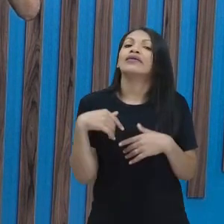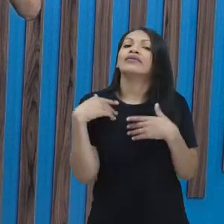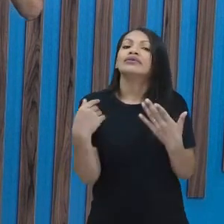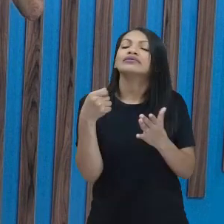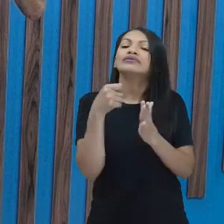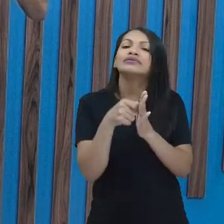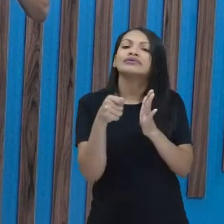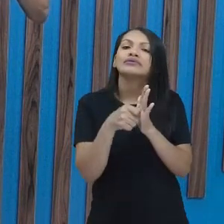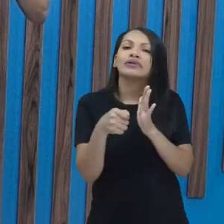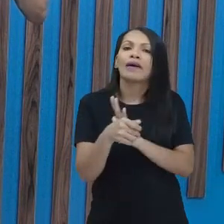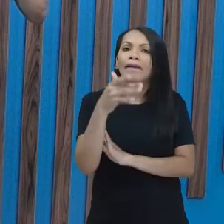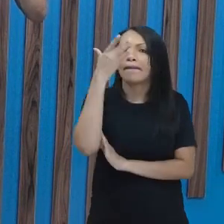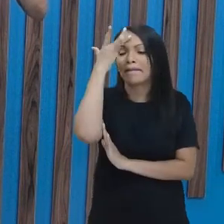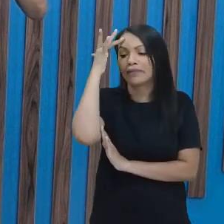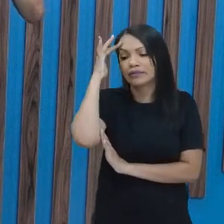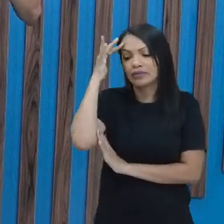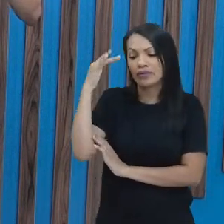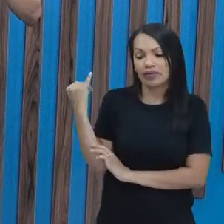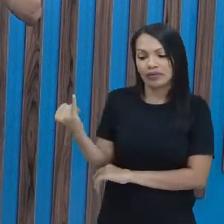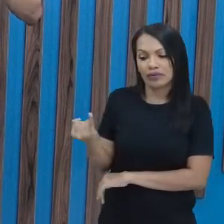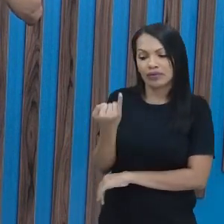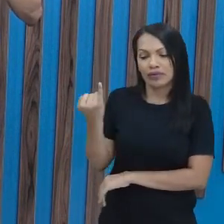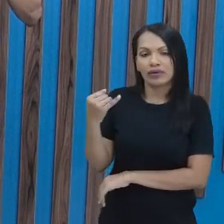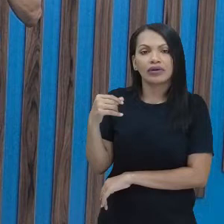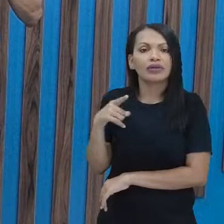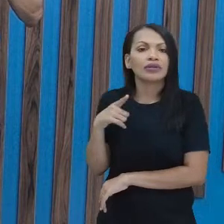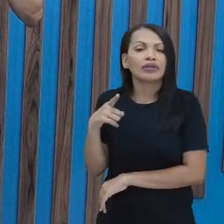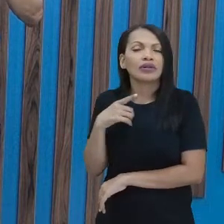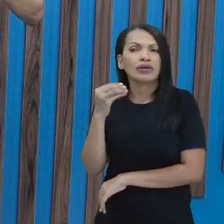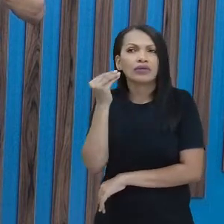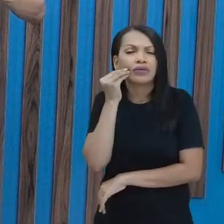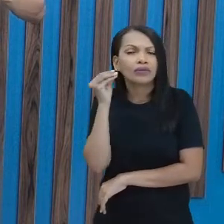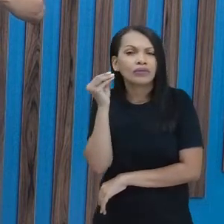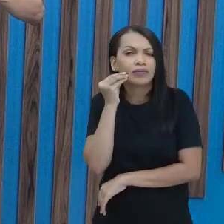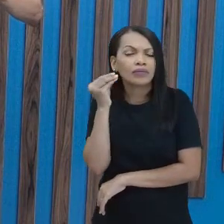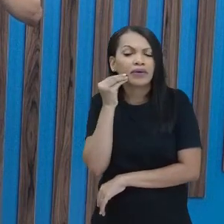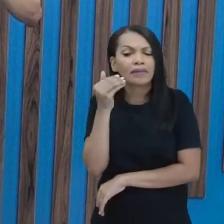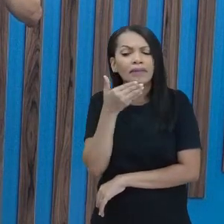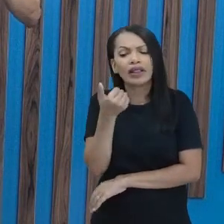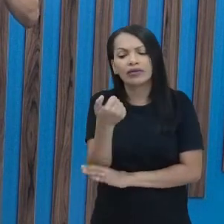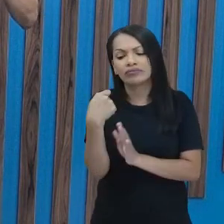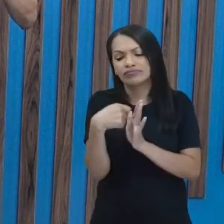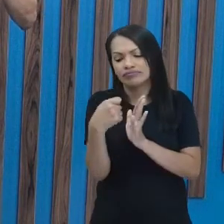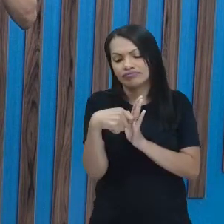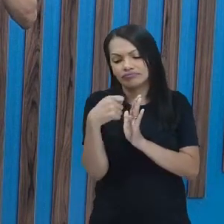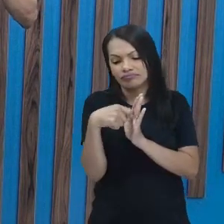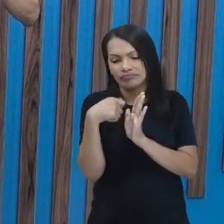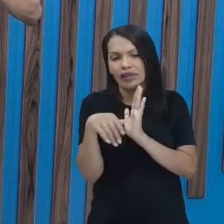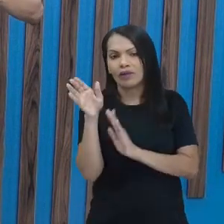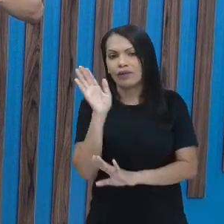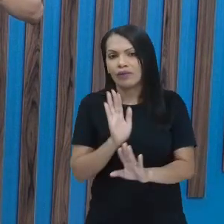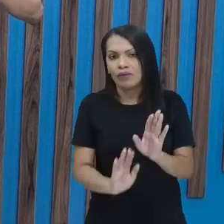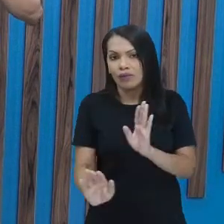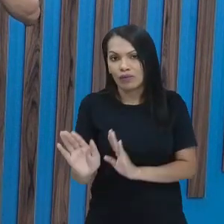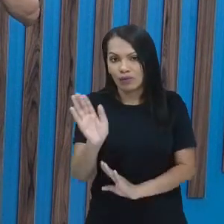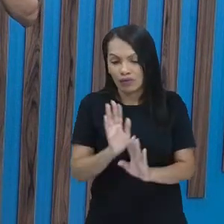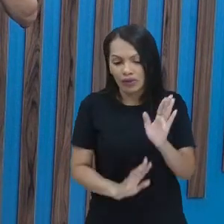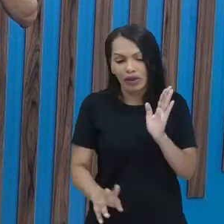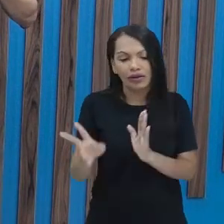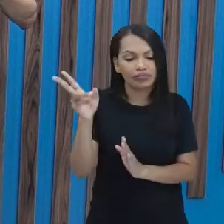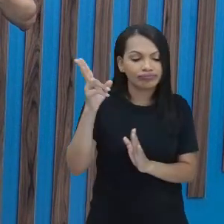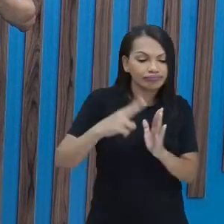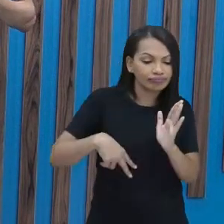escrever para uma pessoa importante, eu tento melhorar essa escrita, eu tenho todo o cuidado, eu